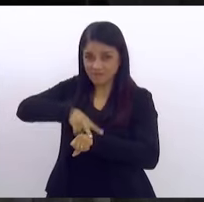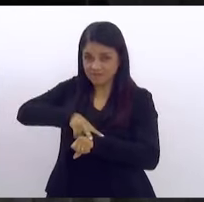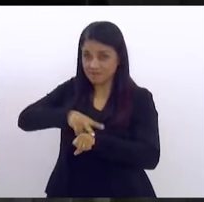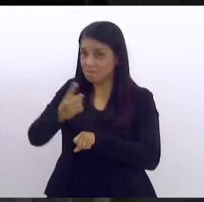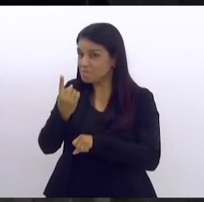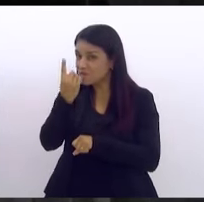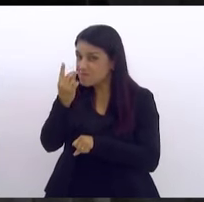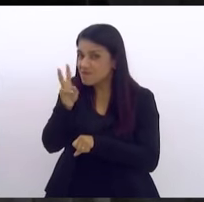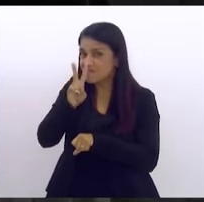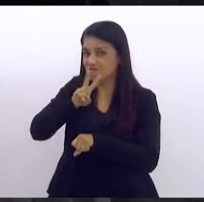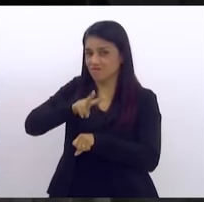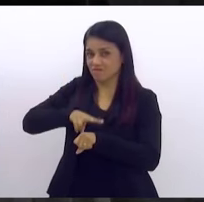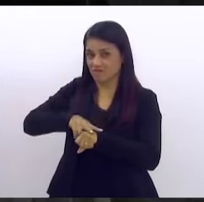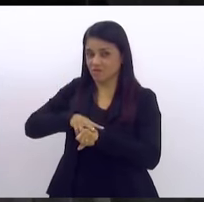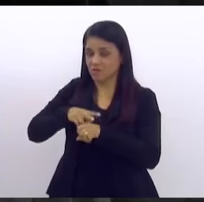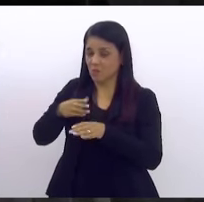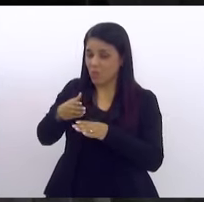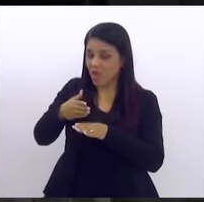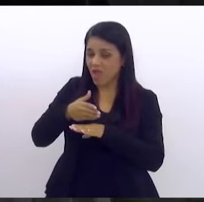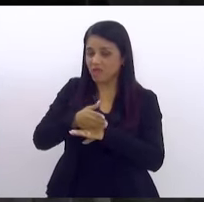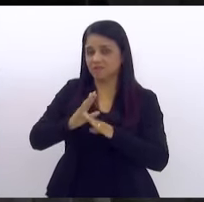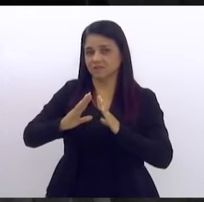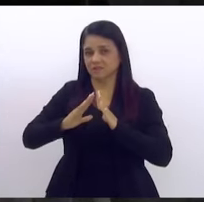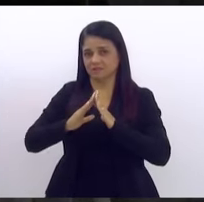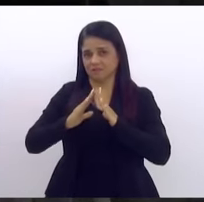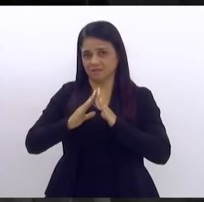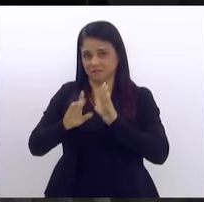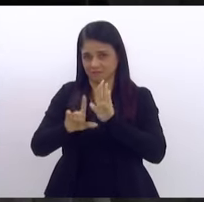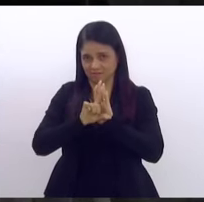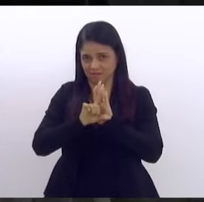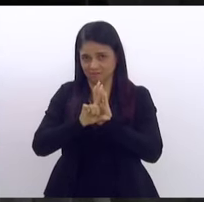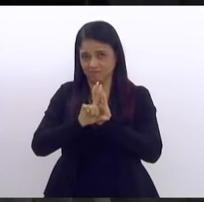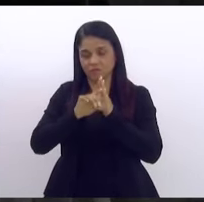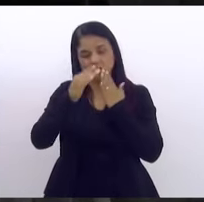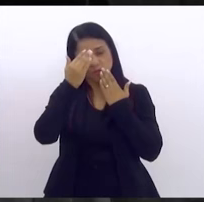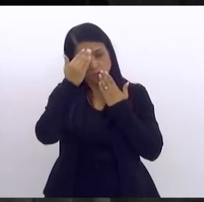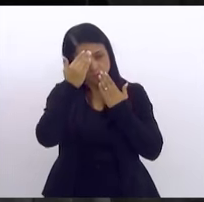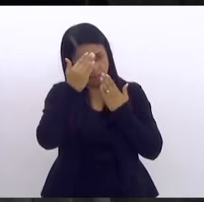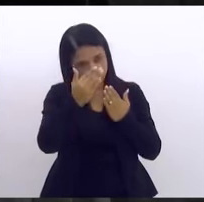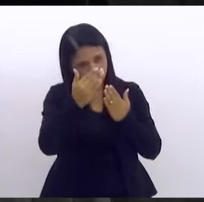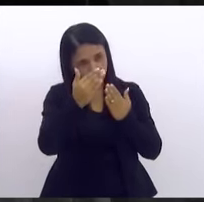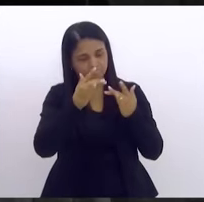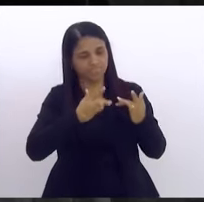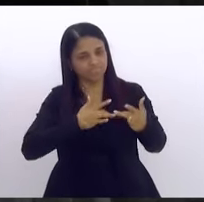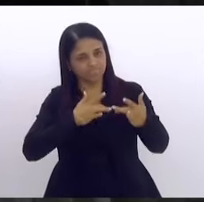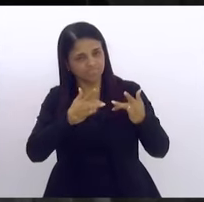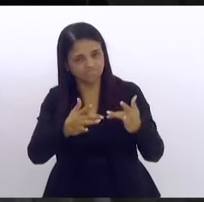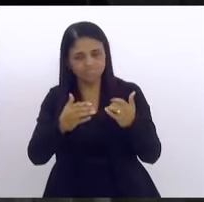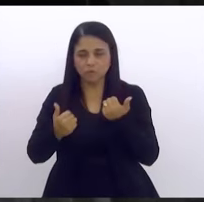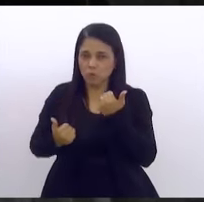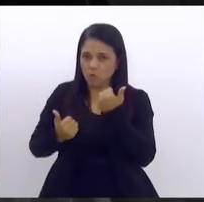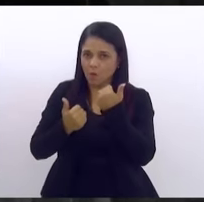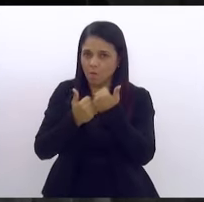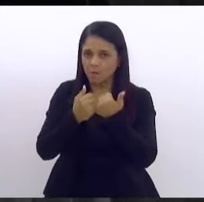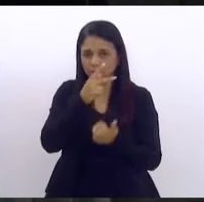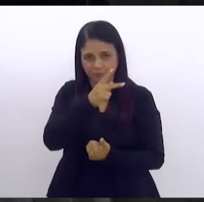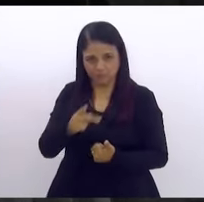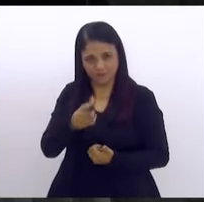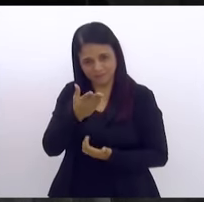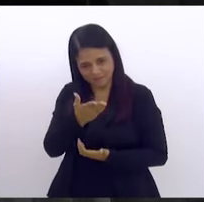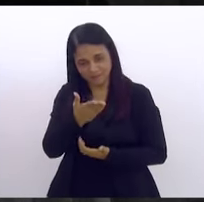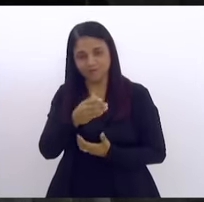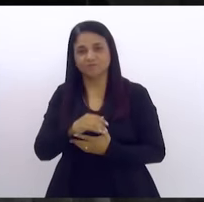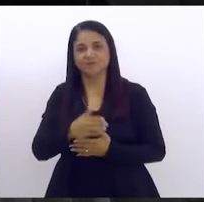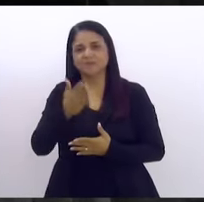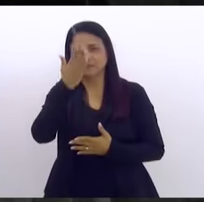É a primeira vez, desde que eu ingressei nessa casa, e aí eu agradeço a solidariedade do apoio de Vossa Excelência, porque todos nós sabemos